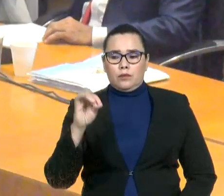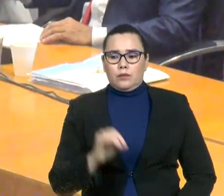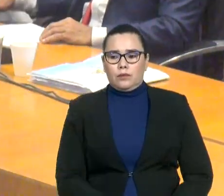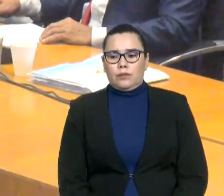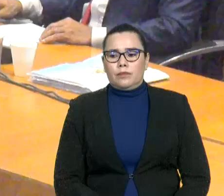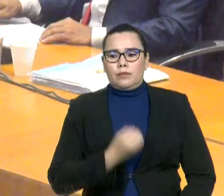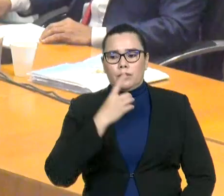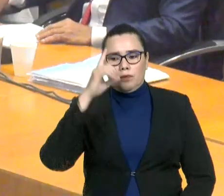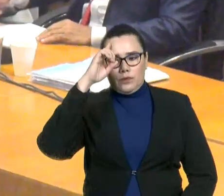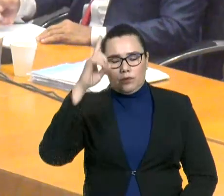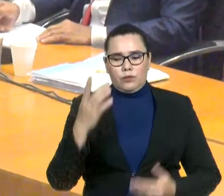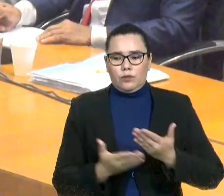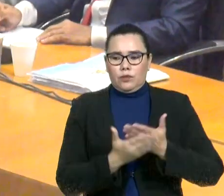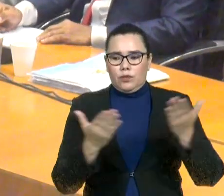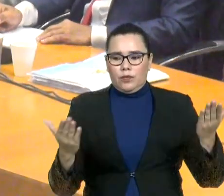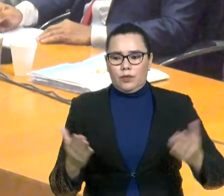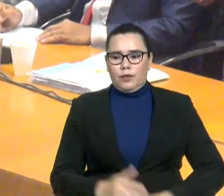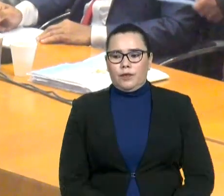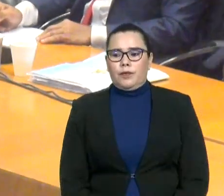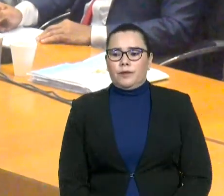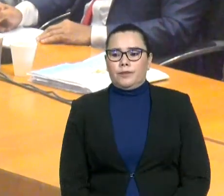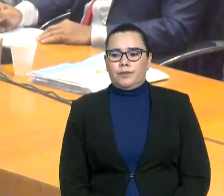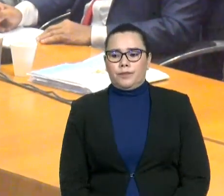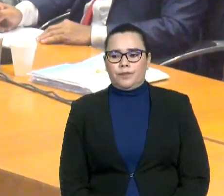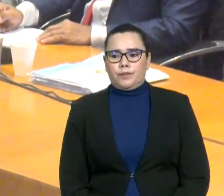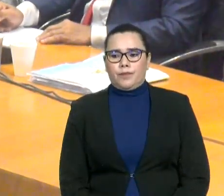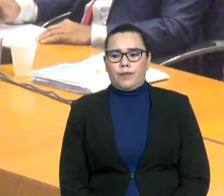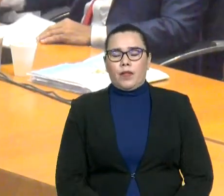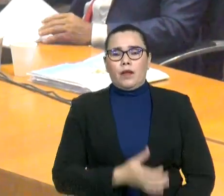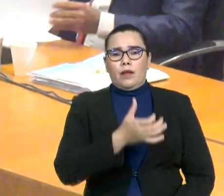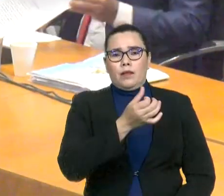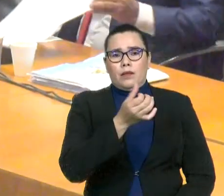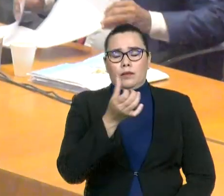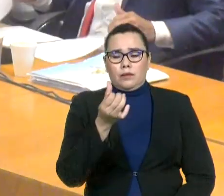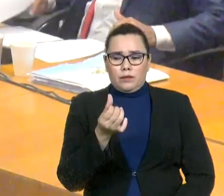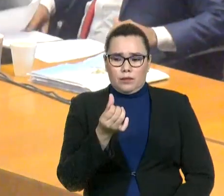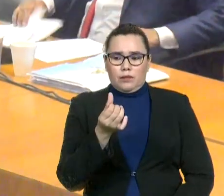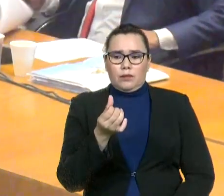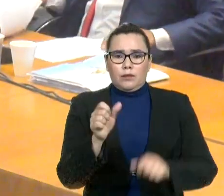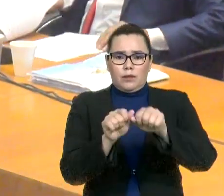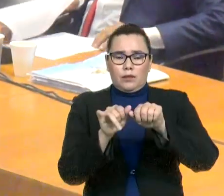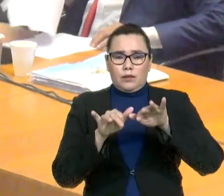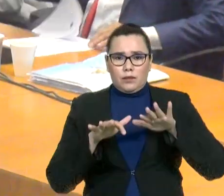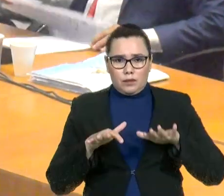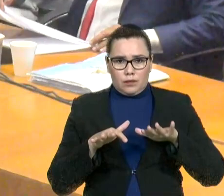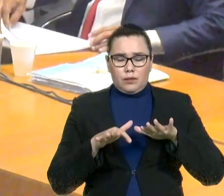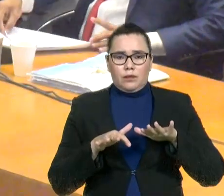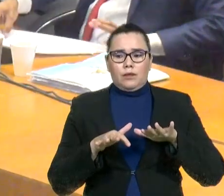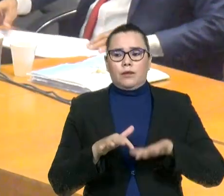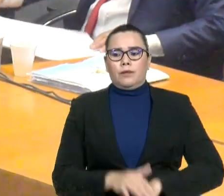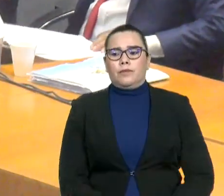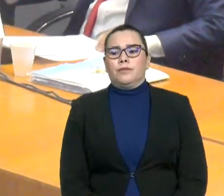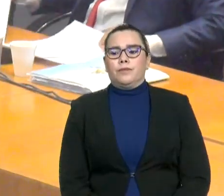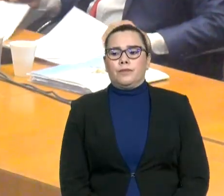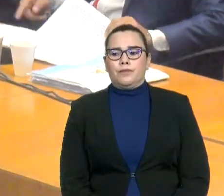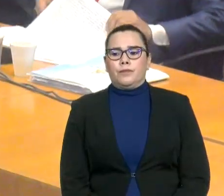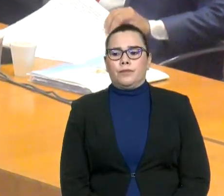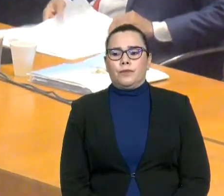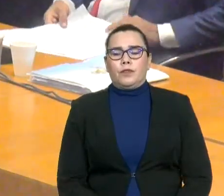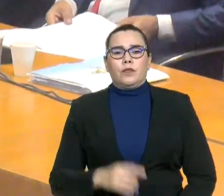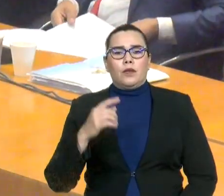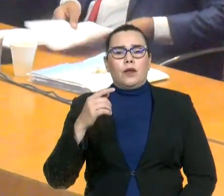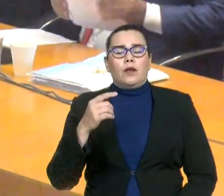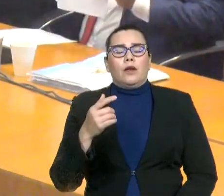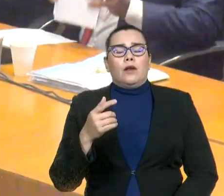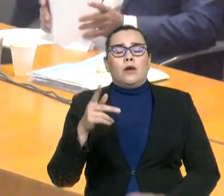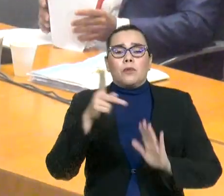todos. Matéria para leitura da 66ª sessão ordinária do dia 6 de setembro de 2023, de quinta-feira.